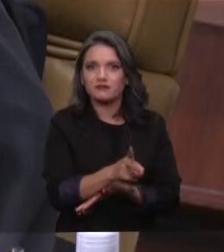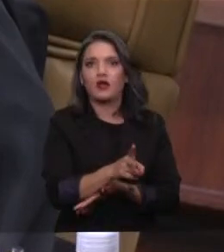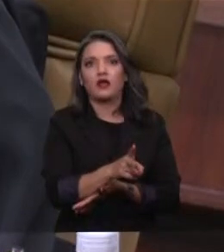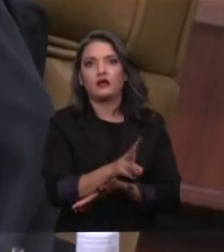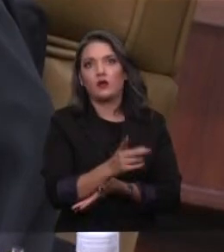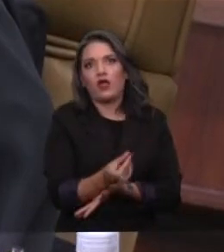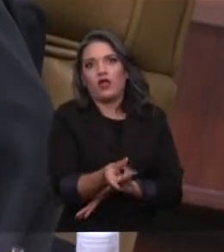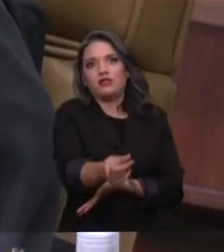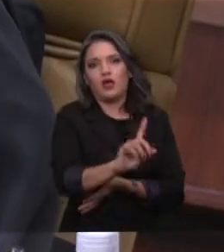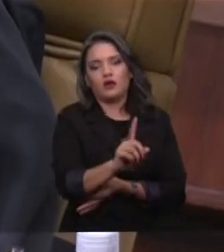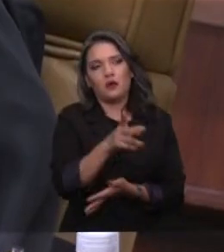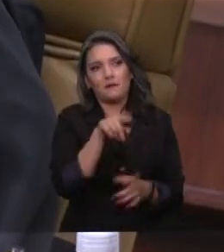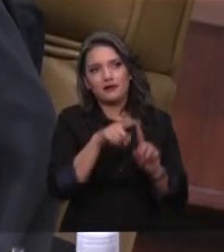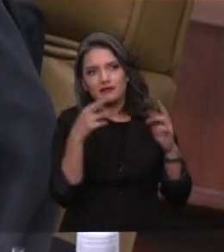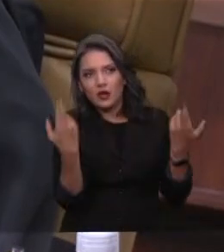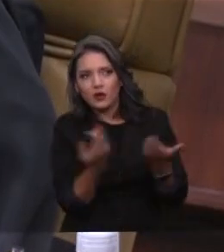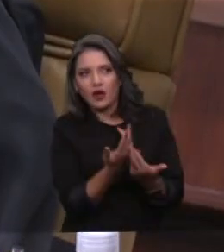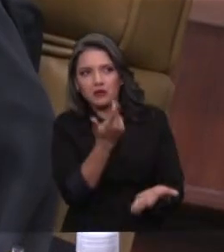perpétua,